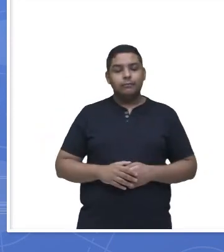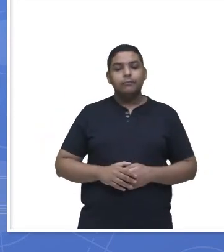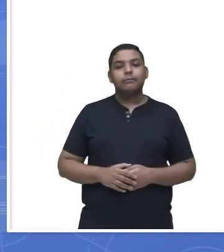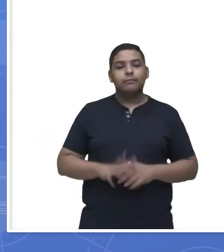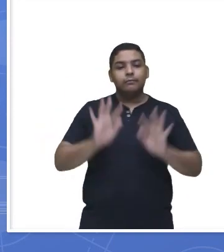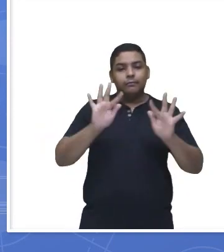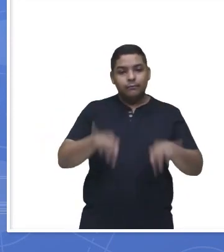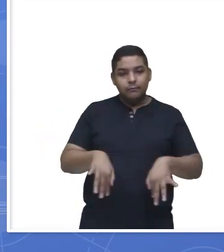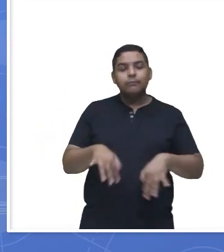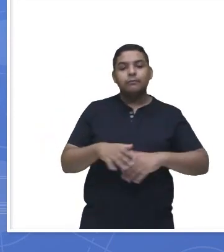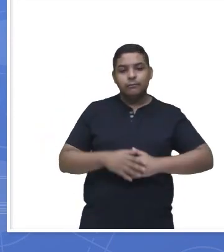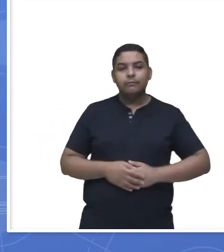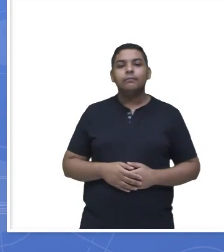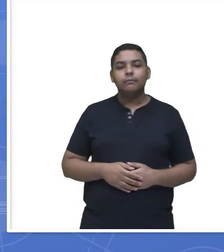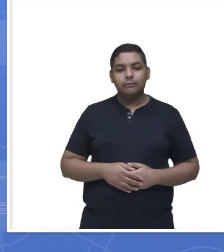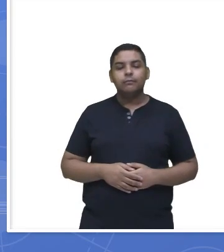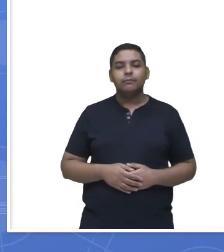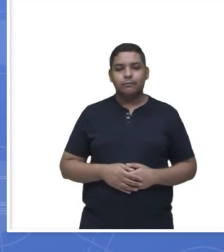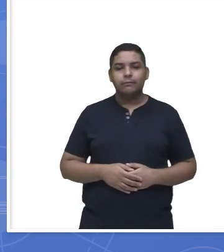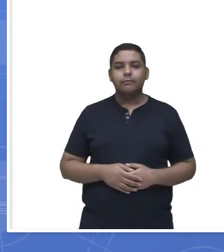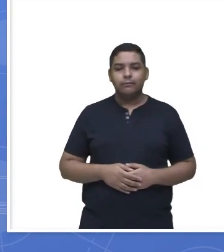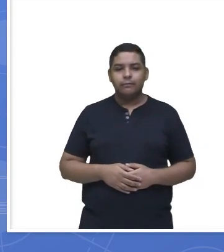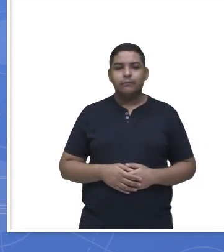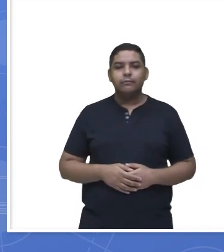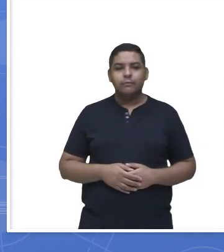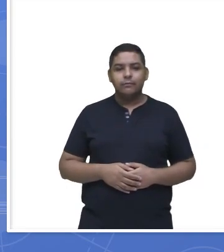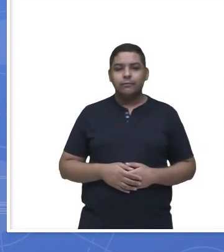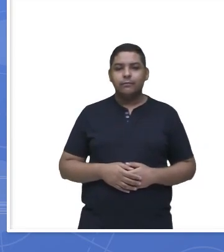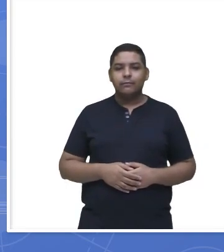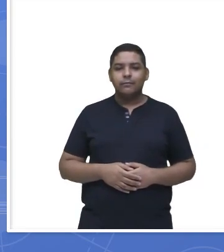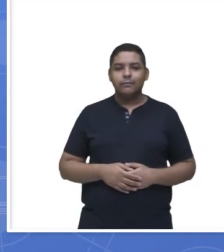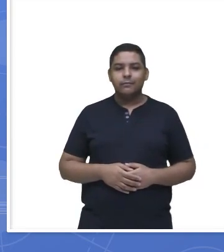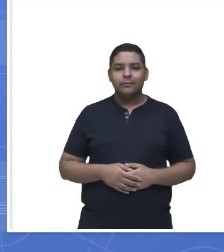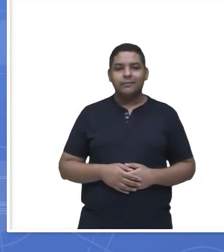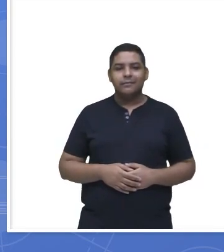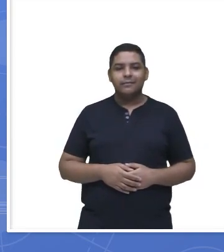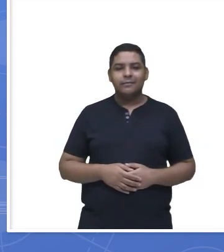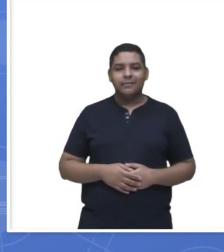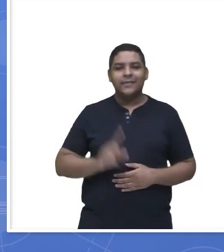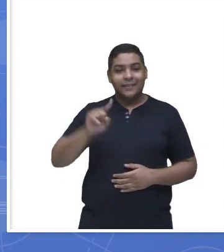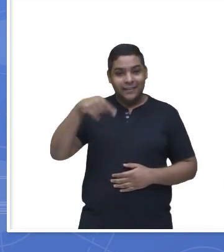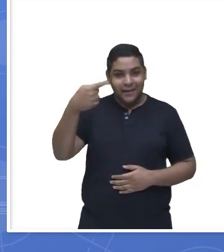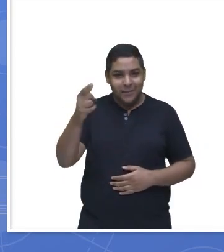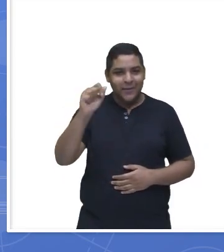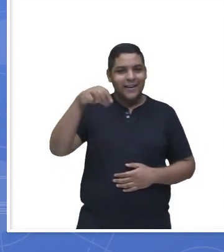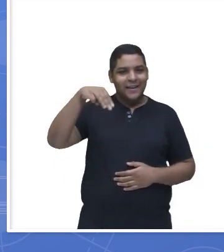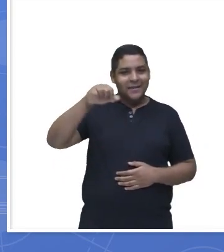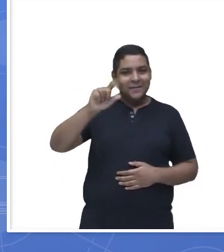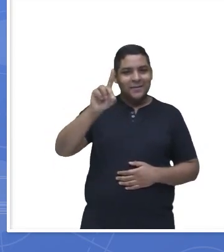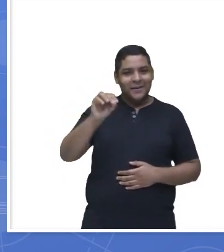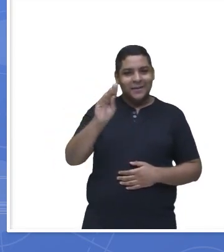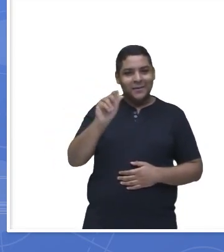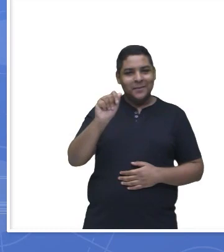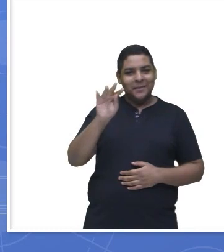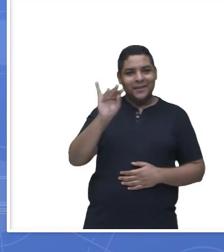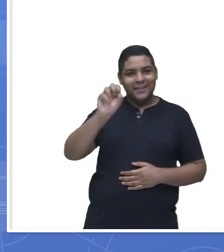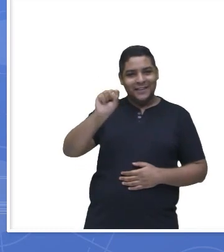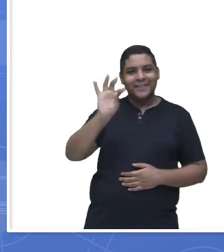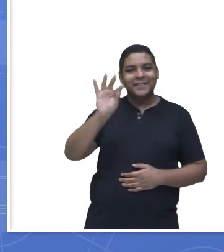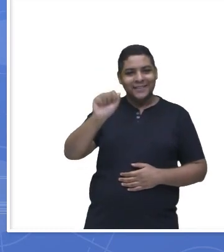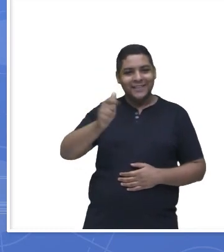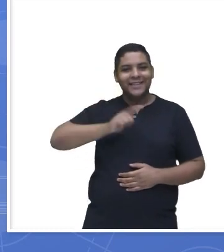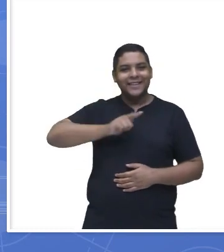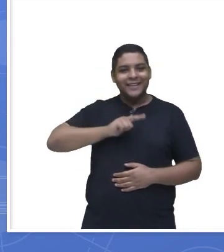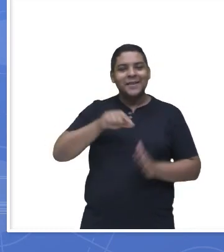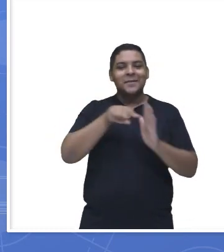a dica aí do Aula em Casa. Pesquise mais, Amado Batista. Amado Batista não, Amado Batista é depois, sexta-feira que é Amado Batista, tá bom?